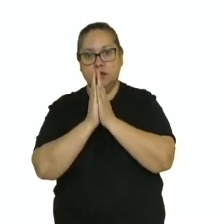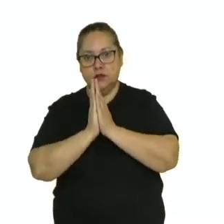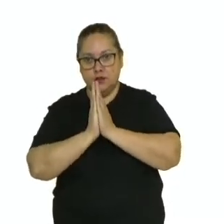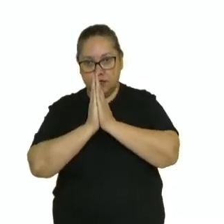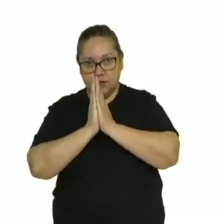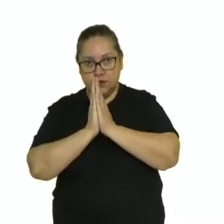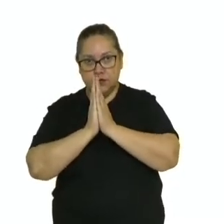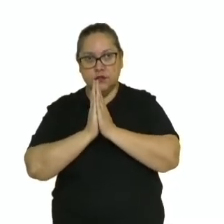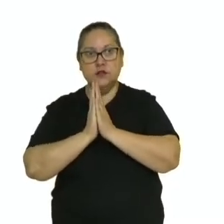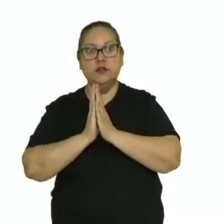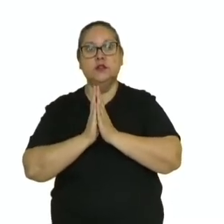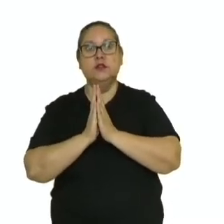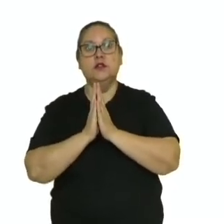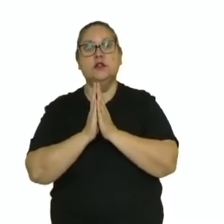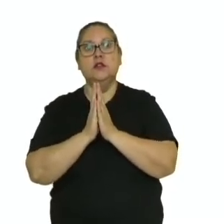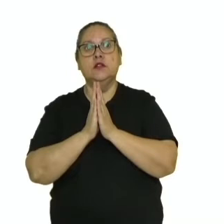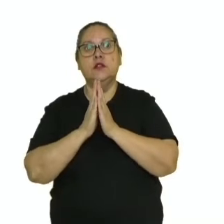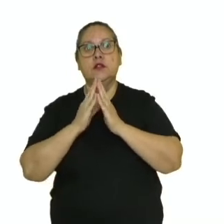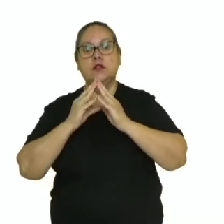Metáfase.